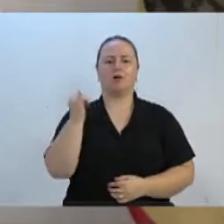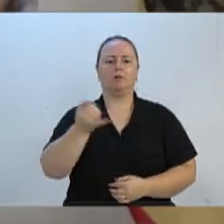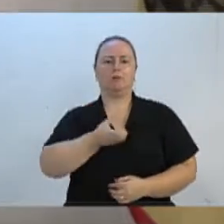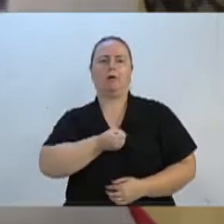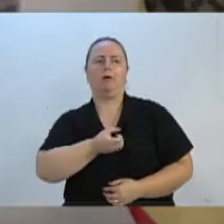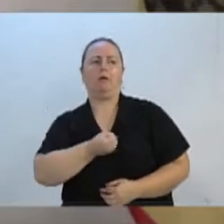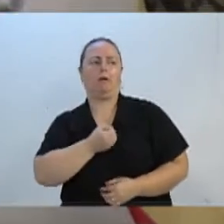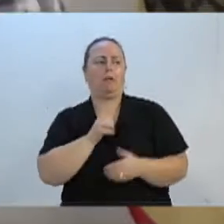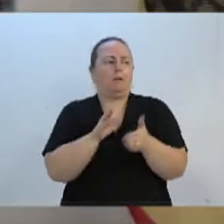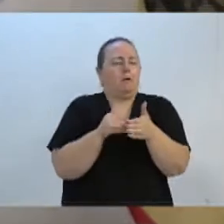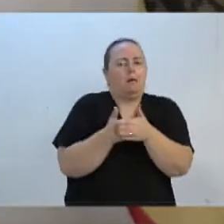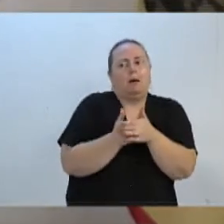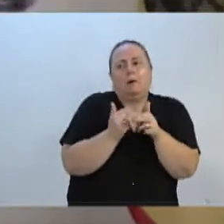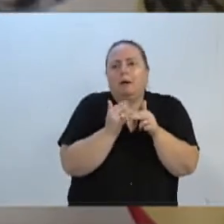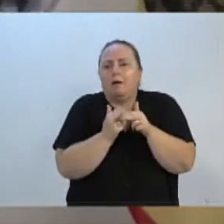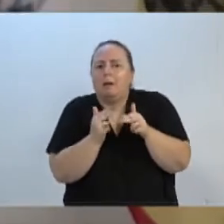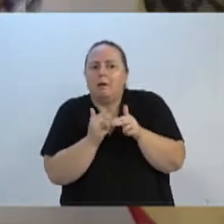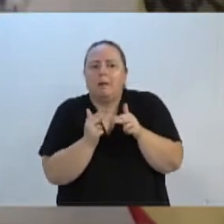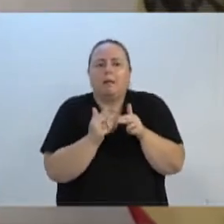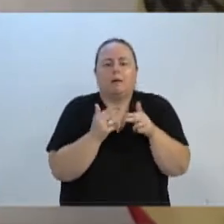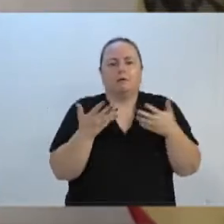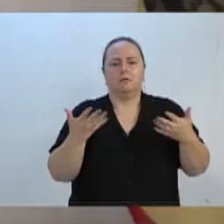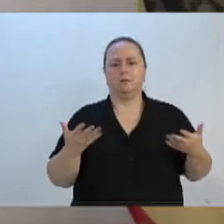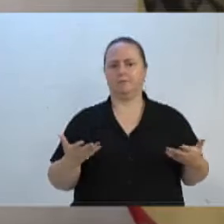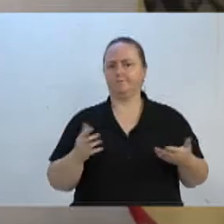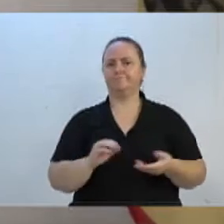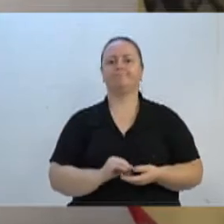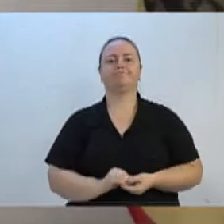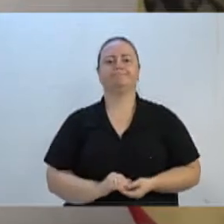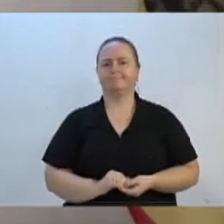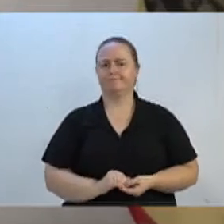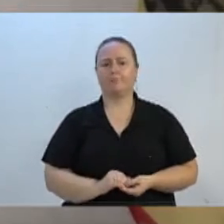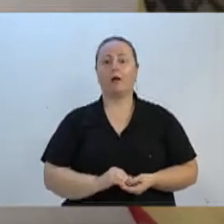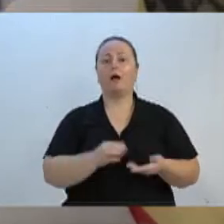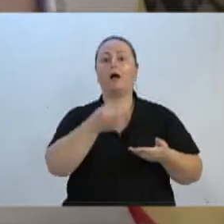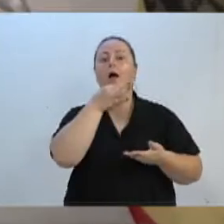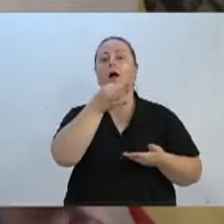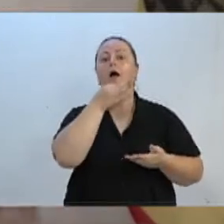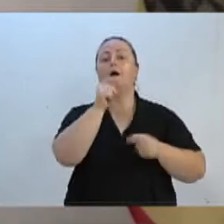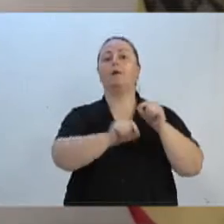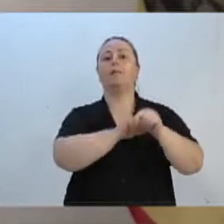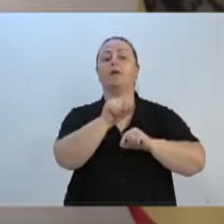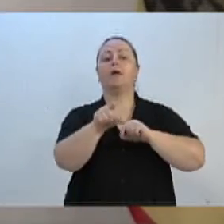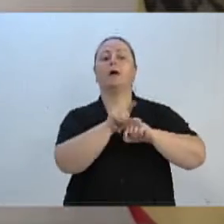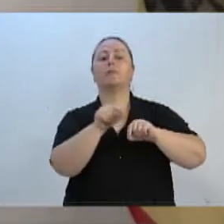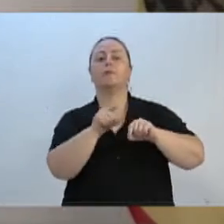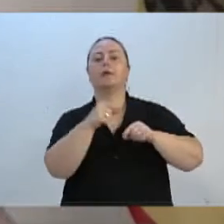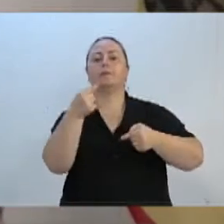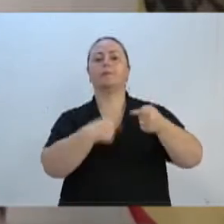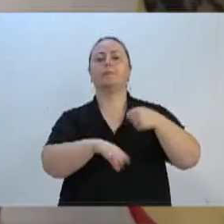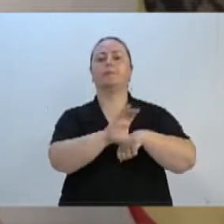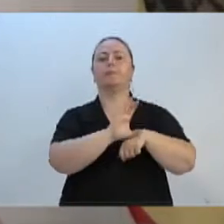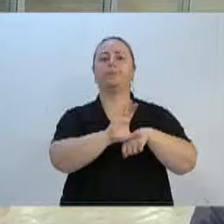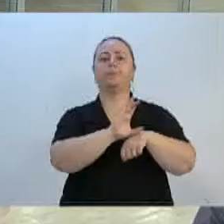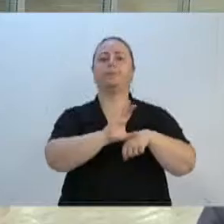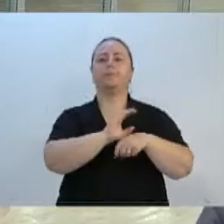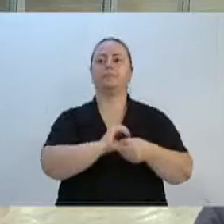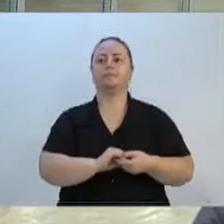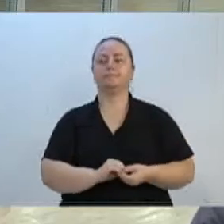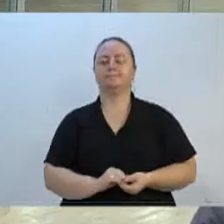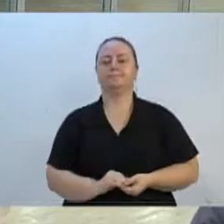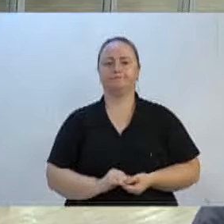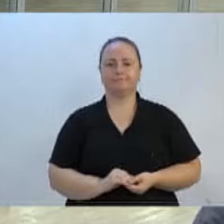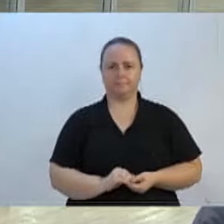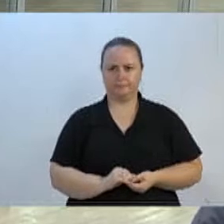se escondendo atrás de uma alegação da inconstitucionalidade quando tem que ser discutido. Com a palavra, o vereador Caminha, por